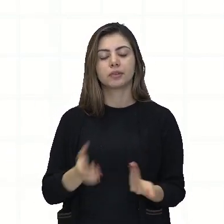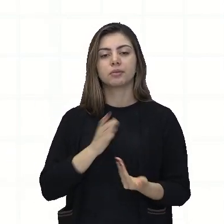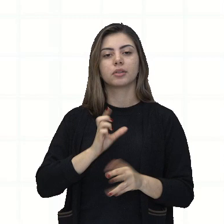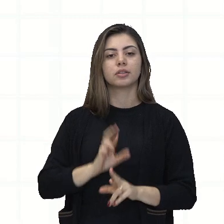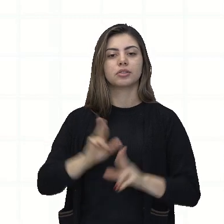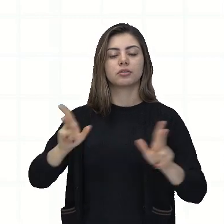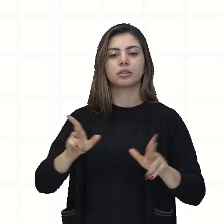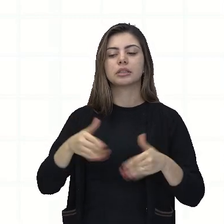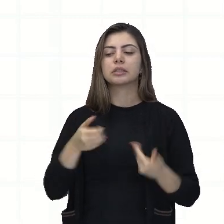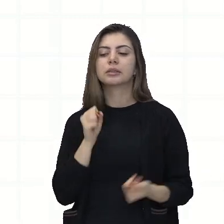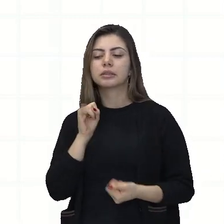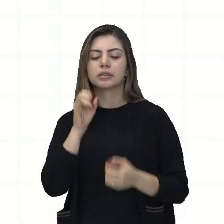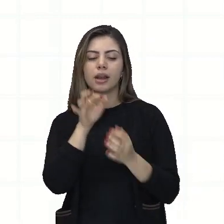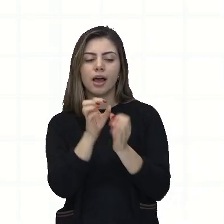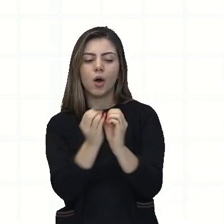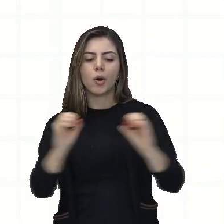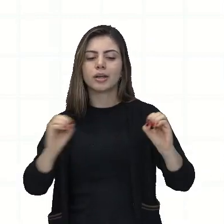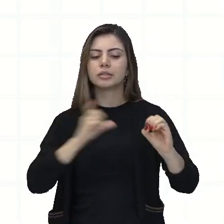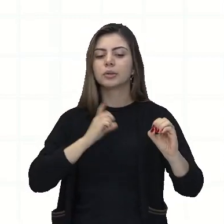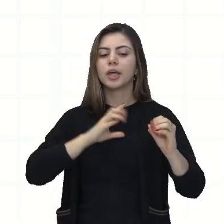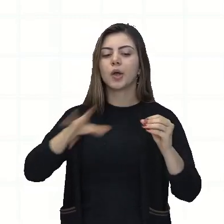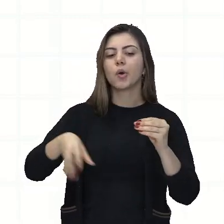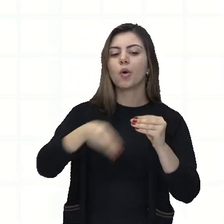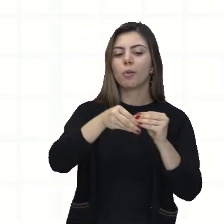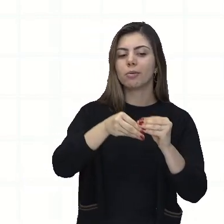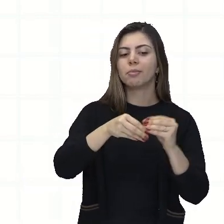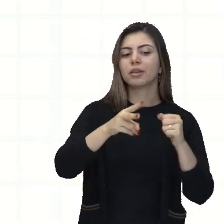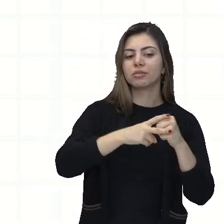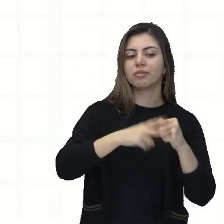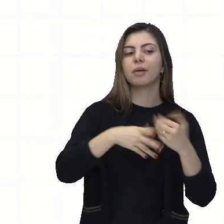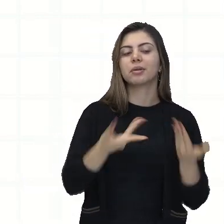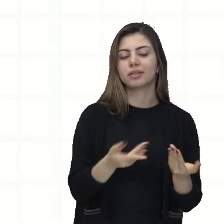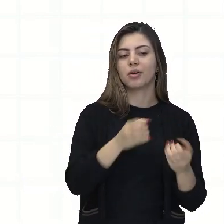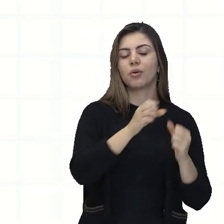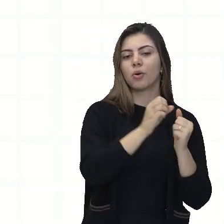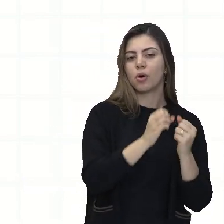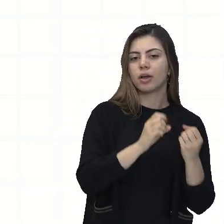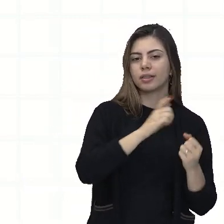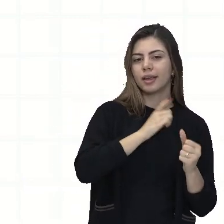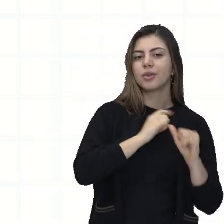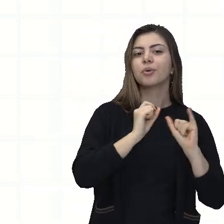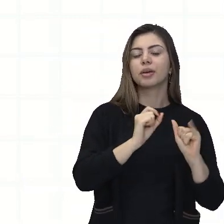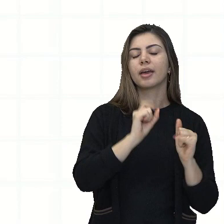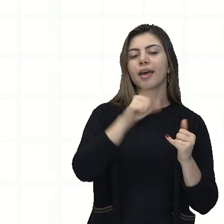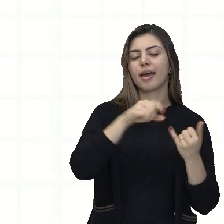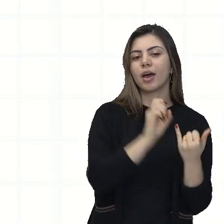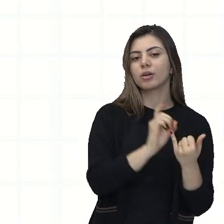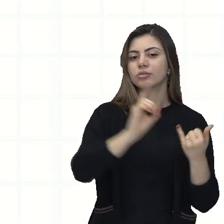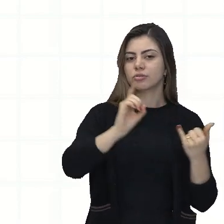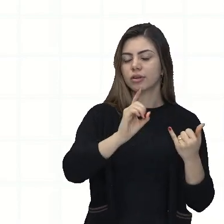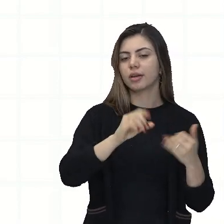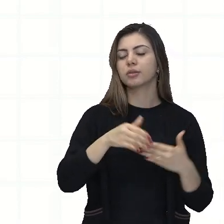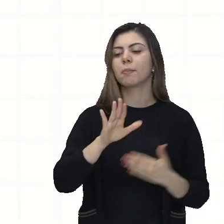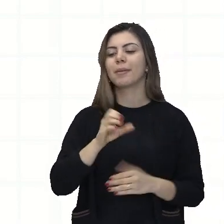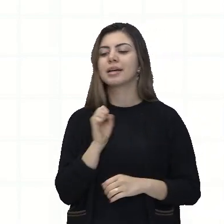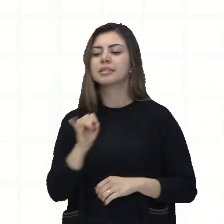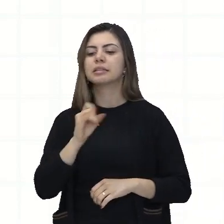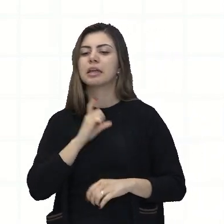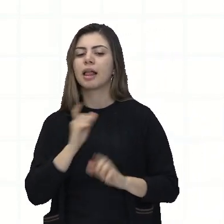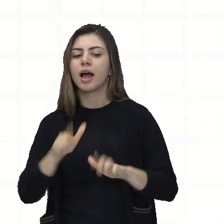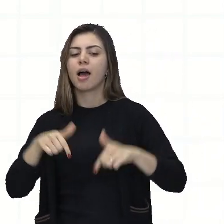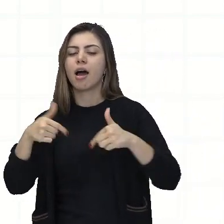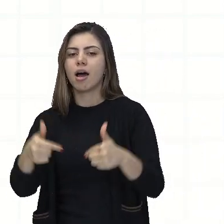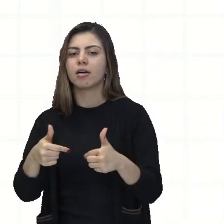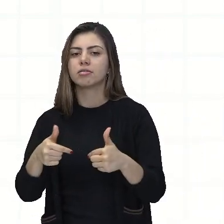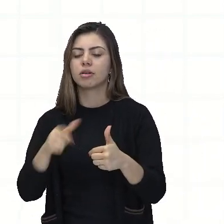percebi que ele está complementando o sentido de um verbo, objeto indireto. Eu percebi que ele está complementando o sentido de uma palavra que não é uma ação, que não é